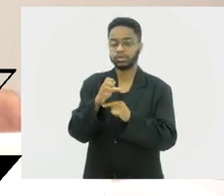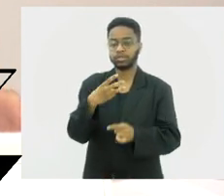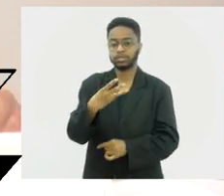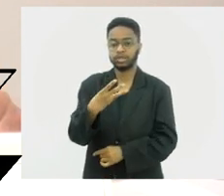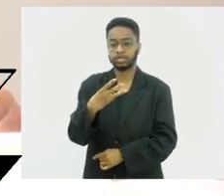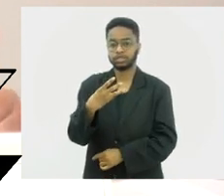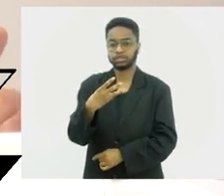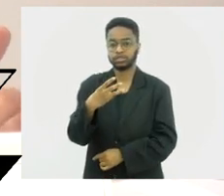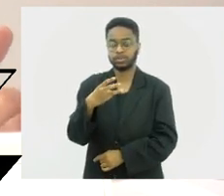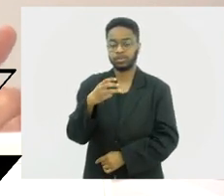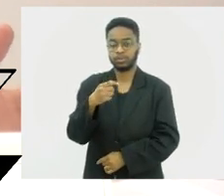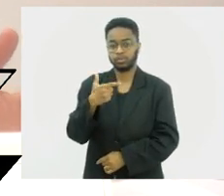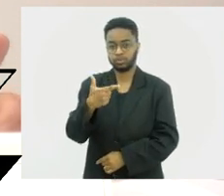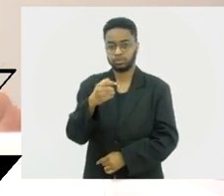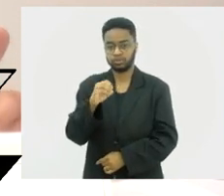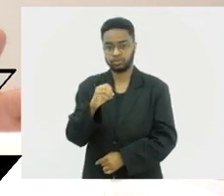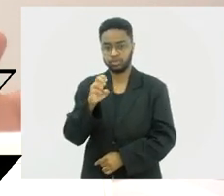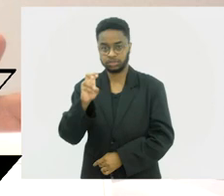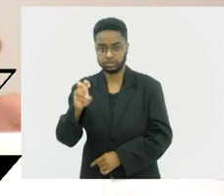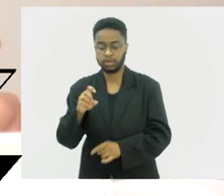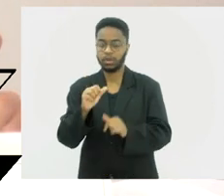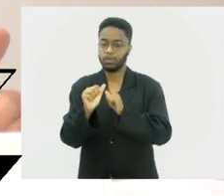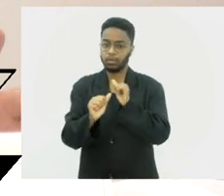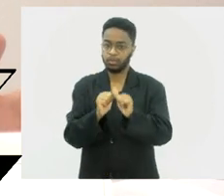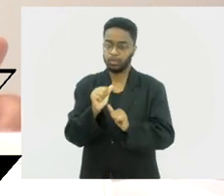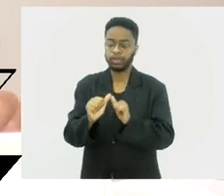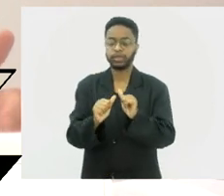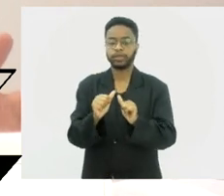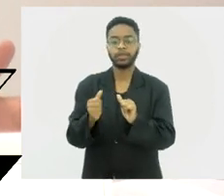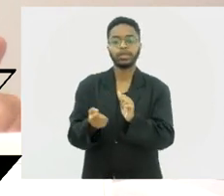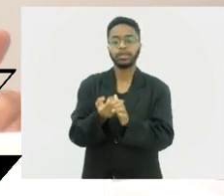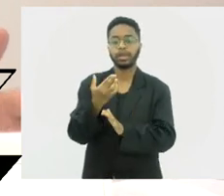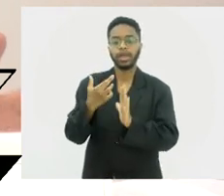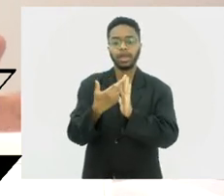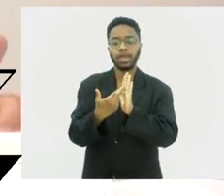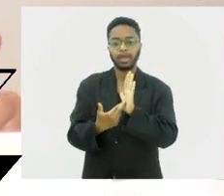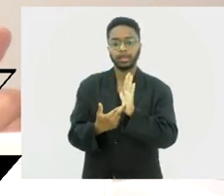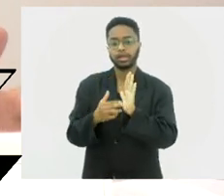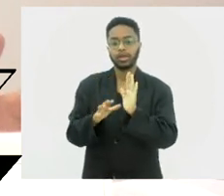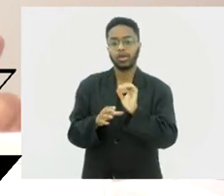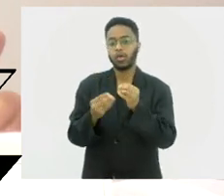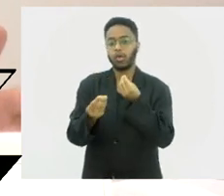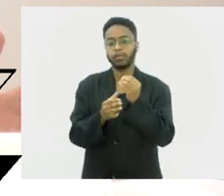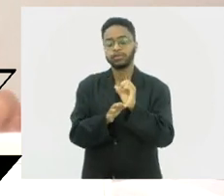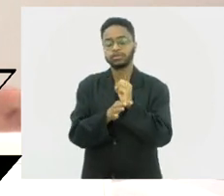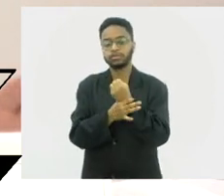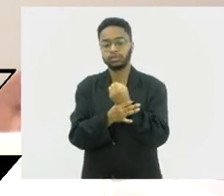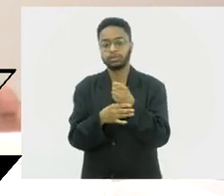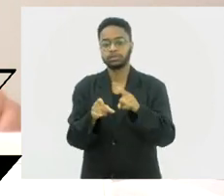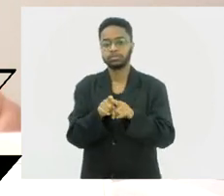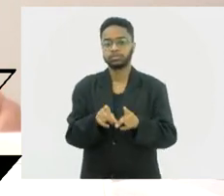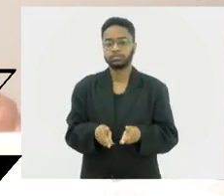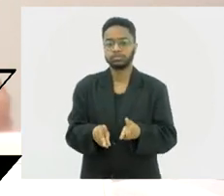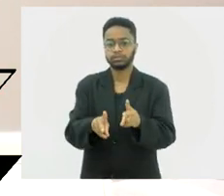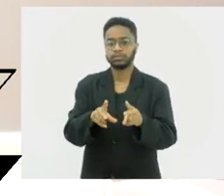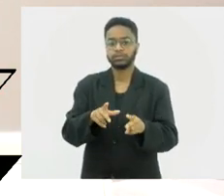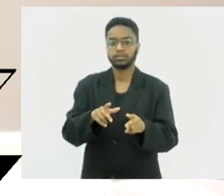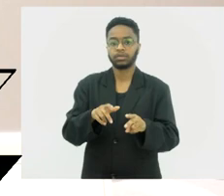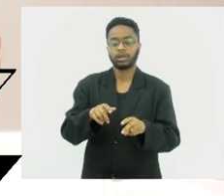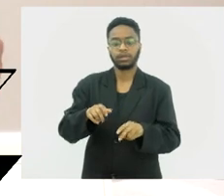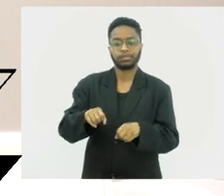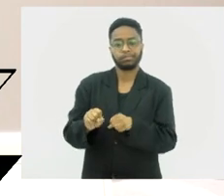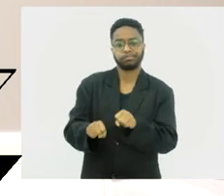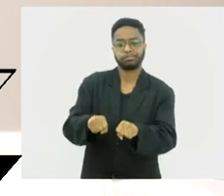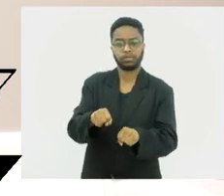3.205, modificada pela lei 4.000, estabelece regras de segurança para permanência e circulação. Muito bem.